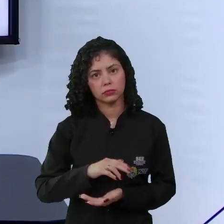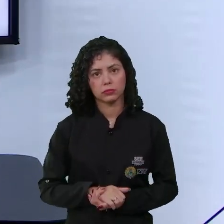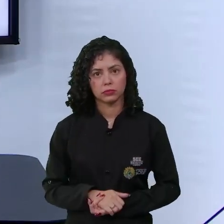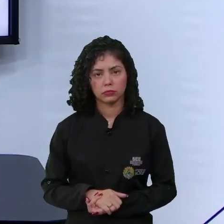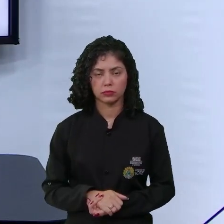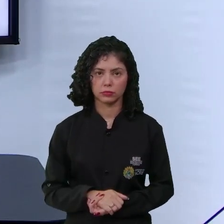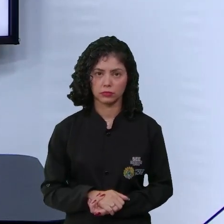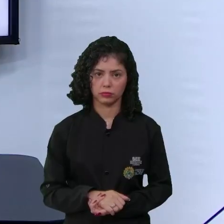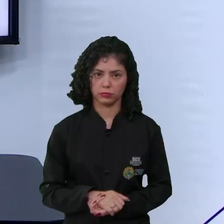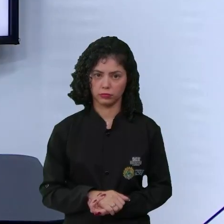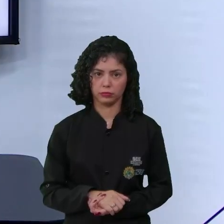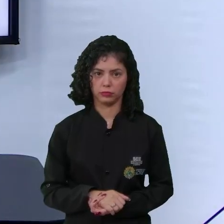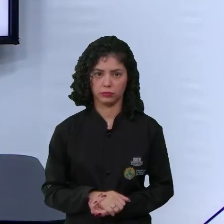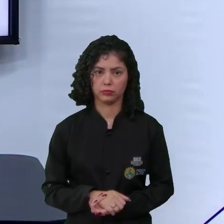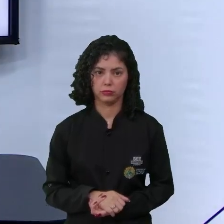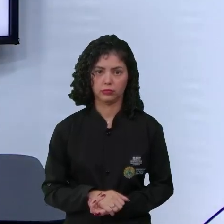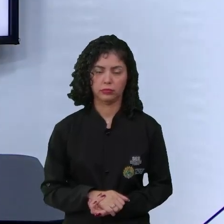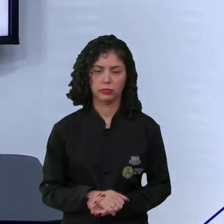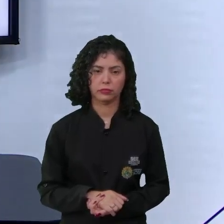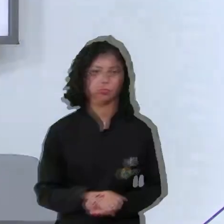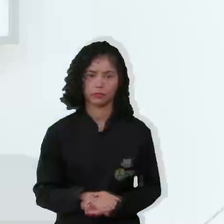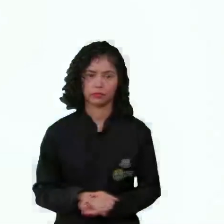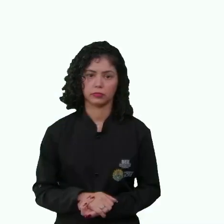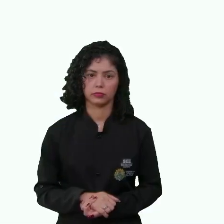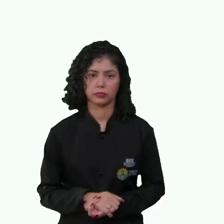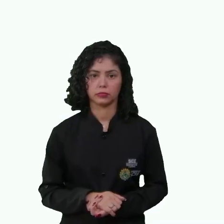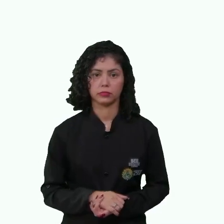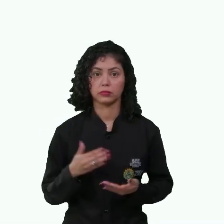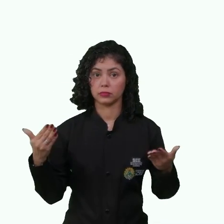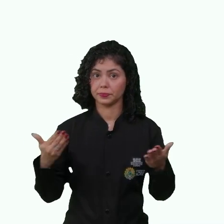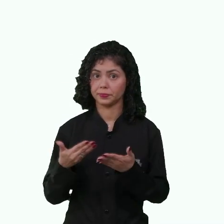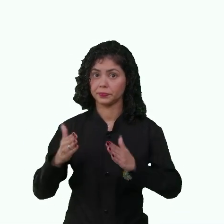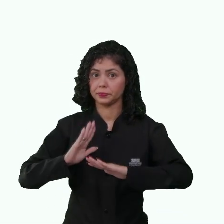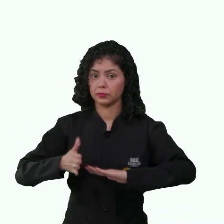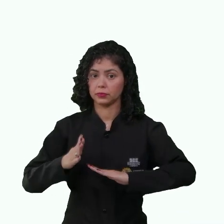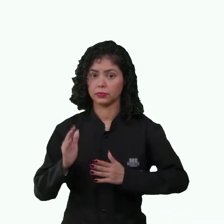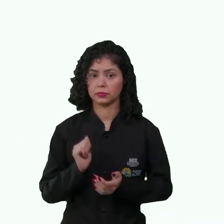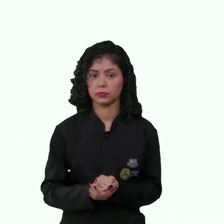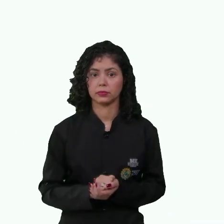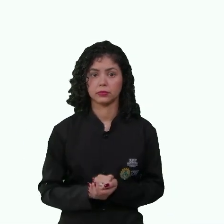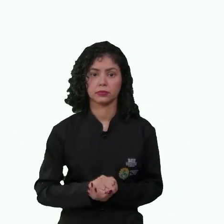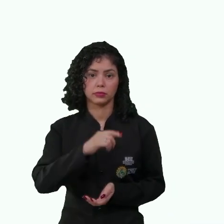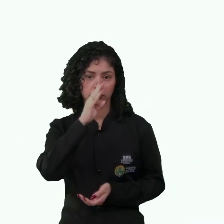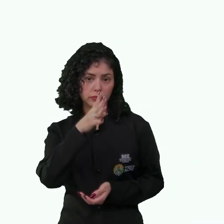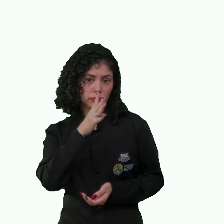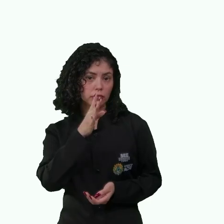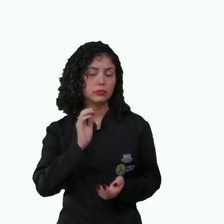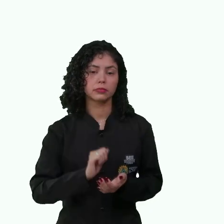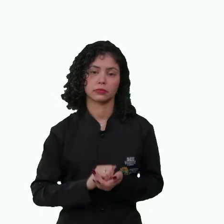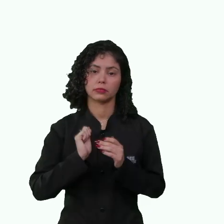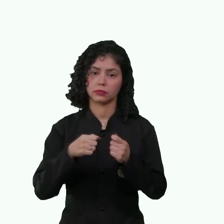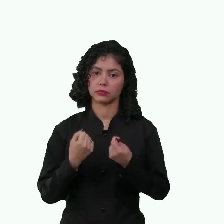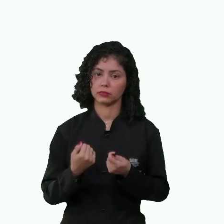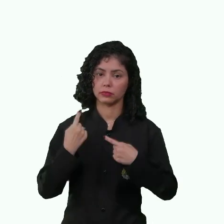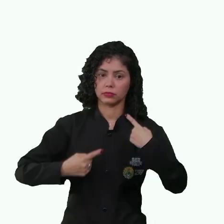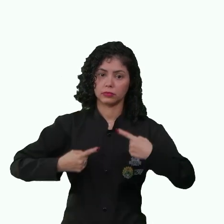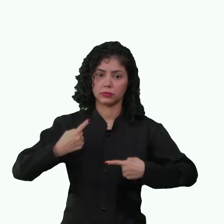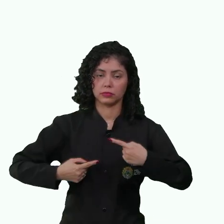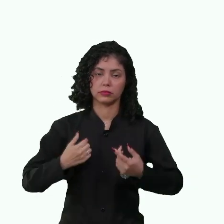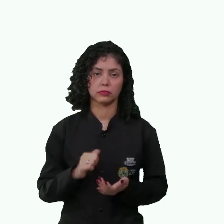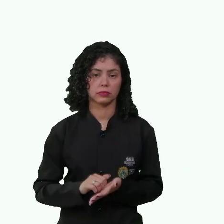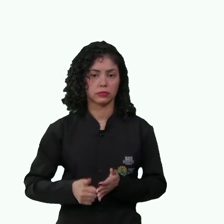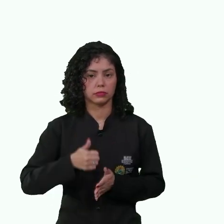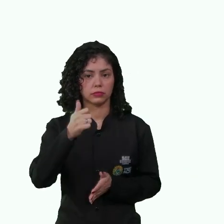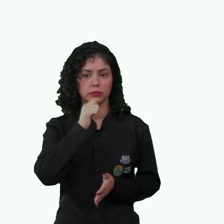simplesmente isso. Olha que belíssimo. Então aqui, ó, já nos tempos modernos, tornou-se meio de crítica social, resistência política e